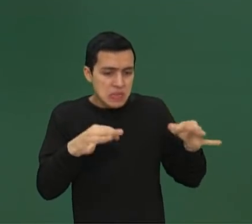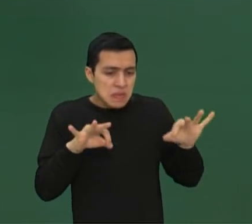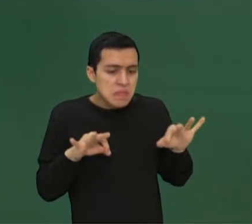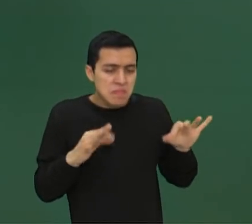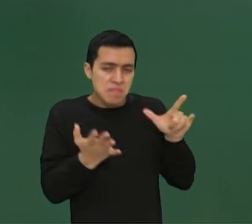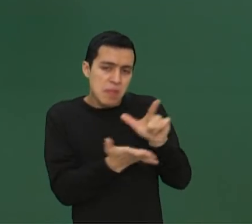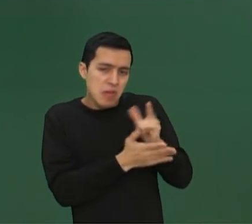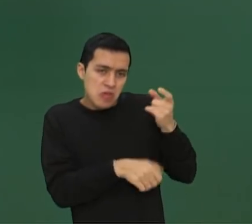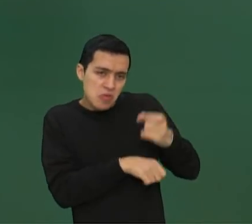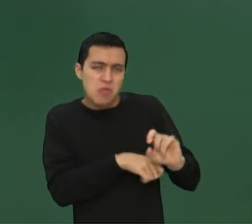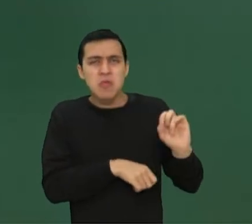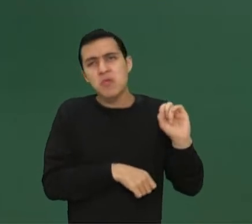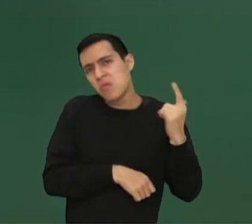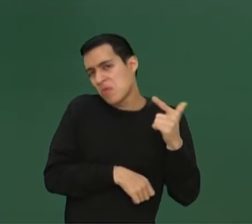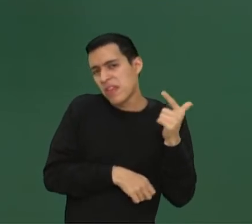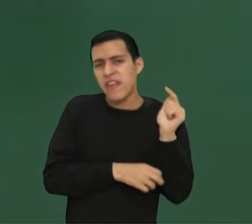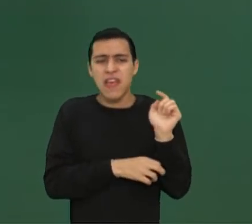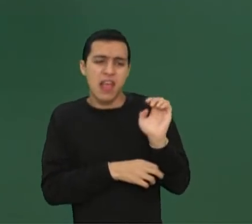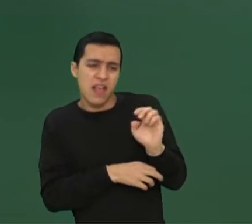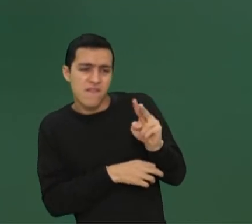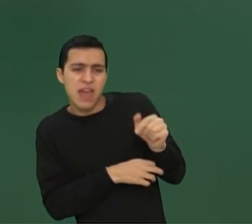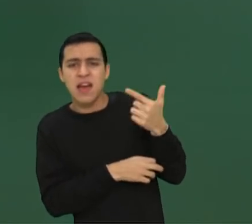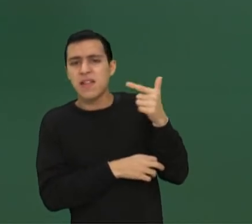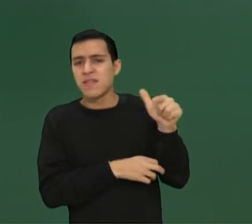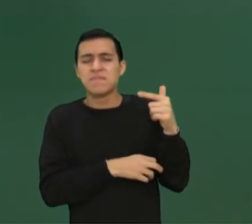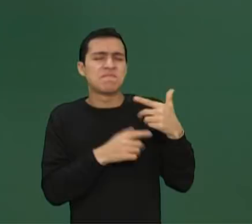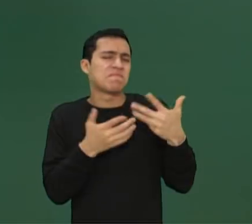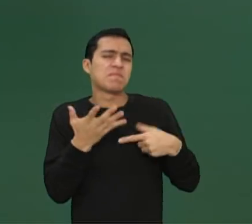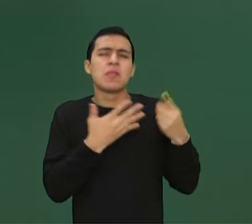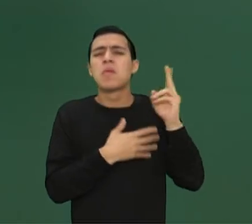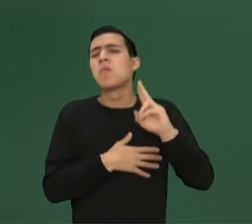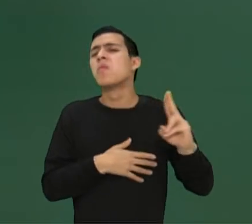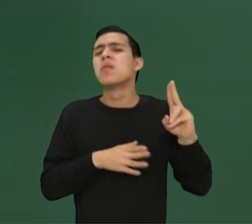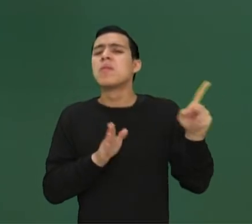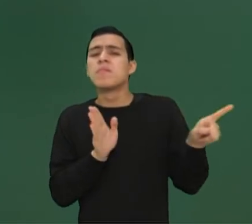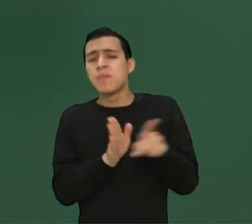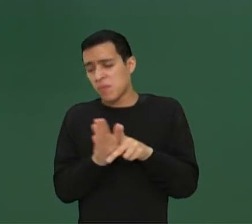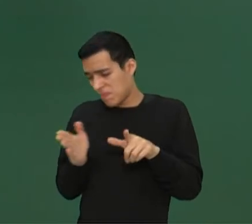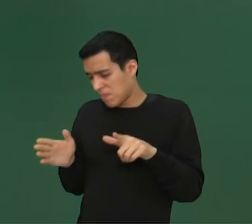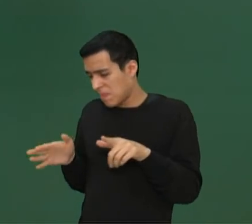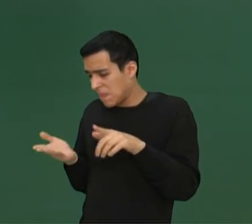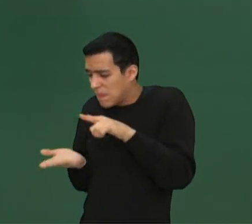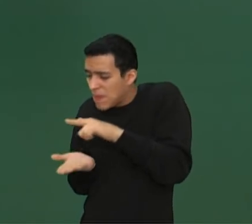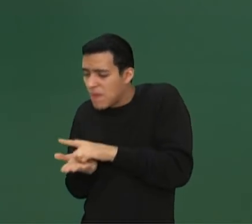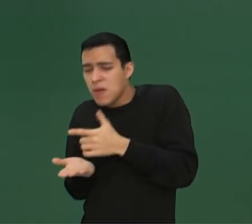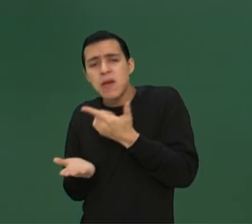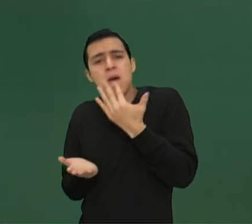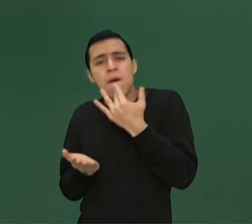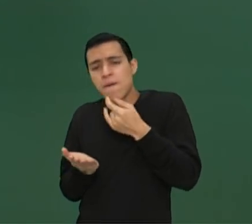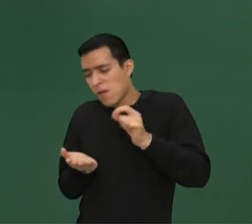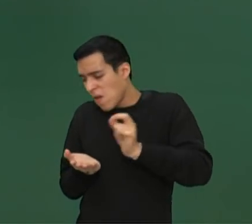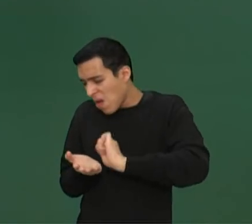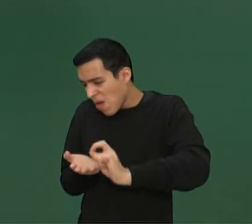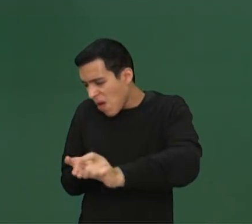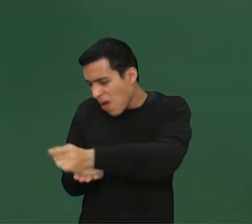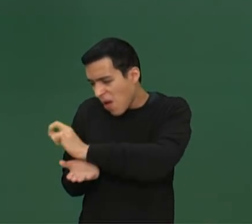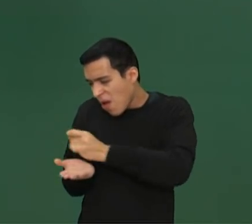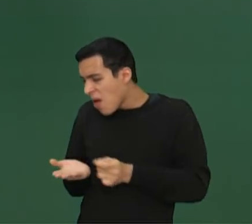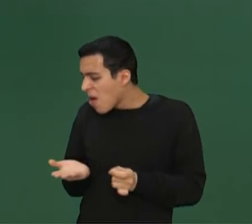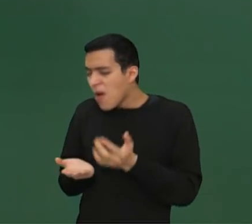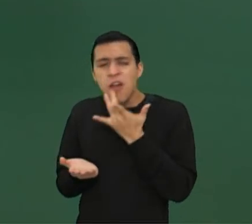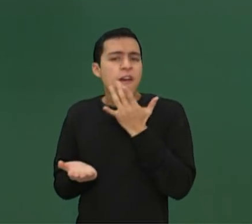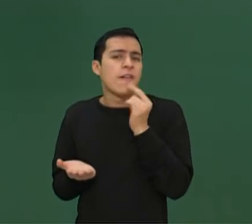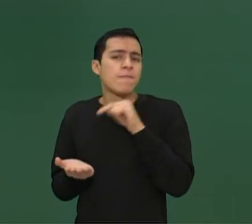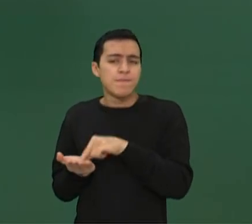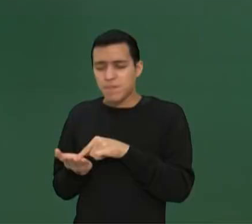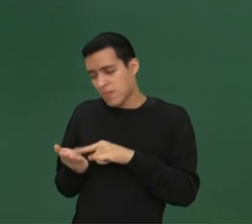um TNT, um EVA, você pode usar aí, nossa, inúmeras coisas. Você pode usar uma própria folha sulfite e pintar as pecinhas de uma